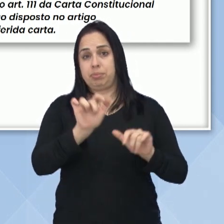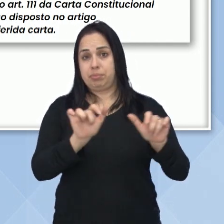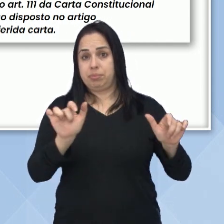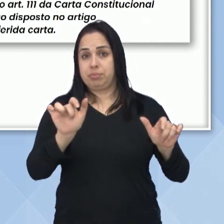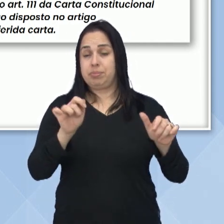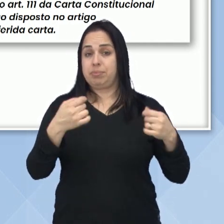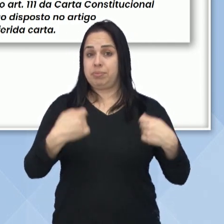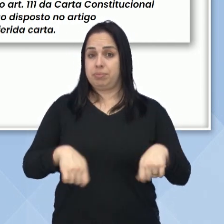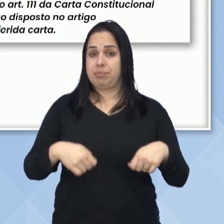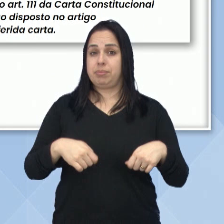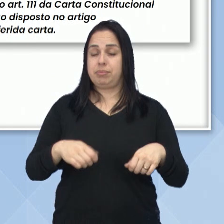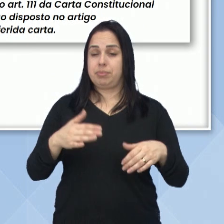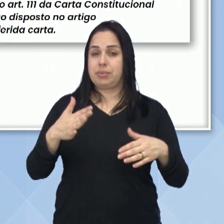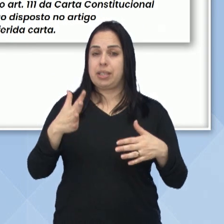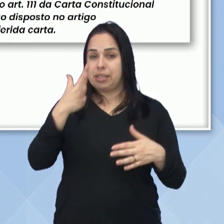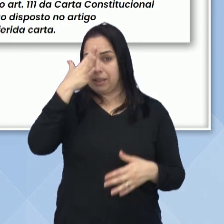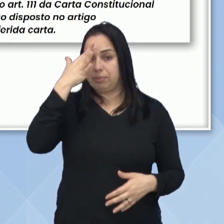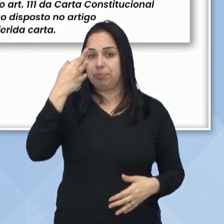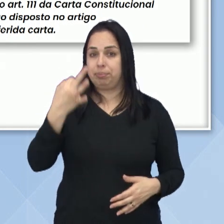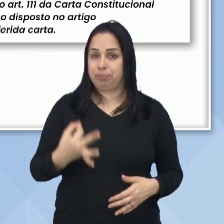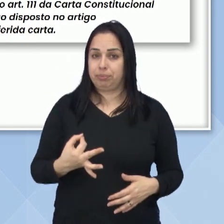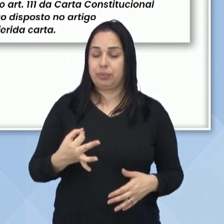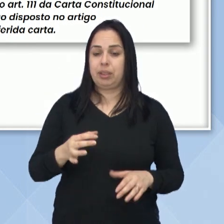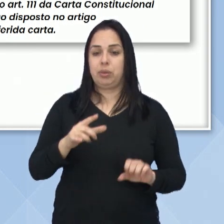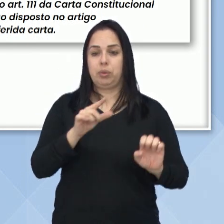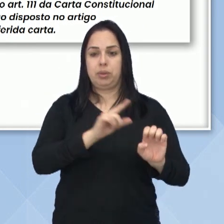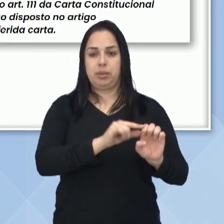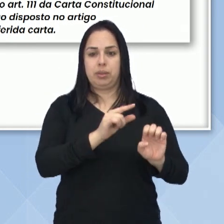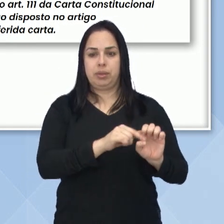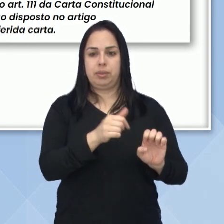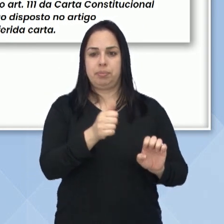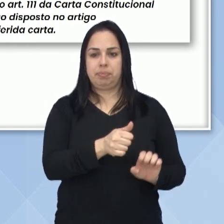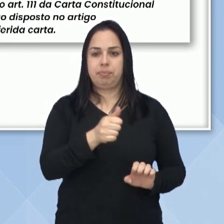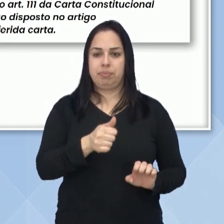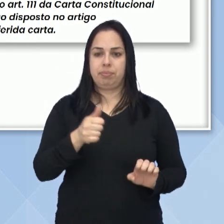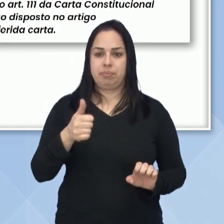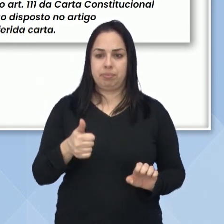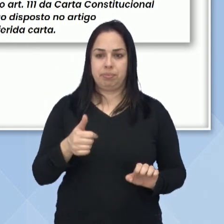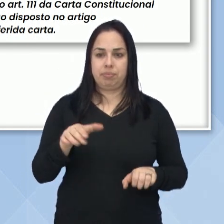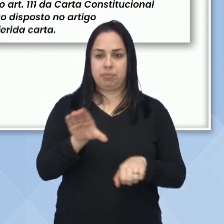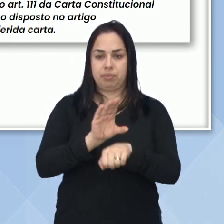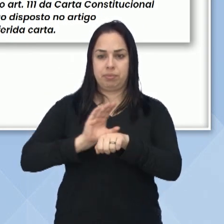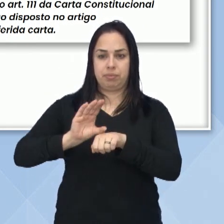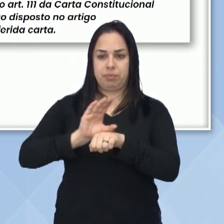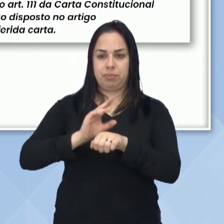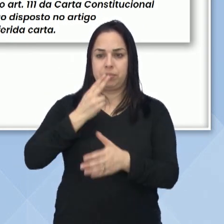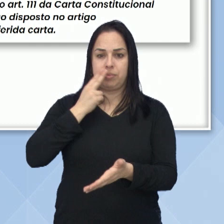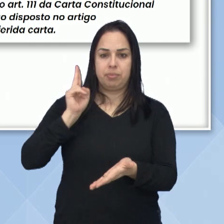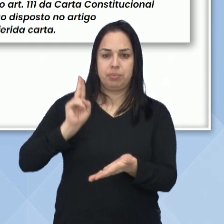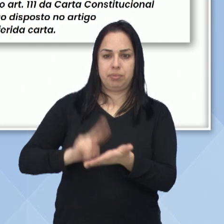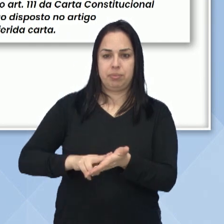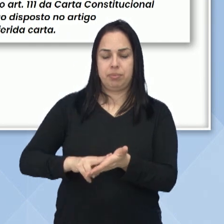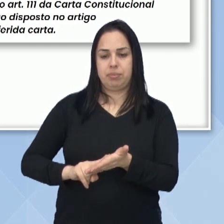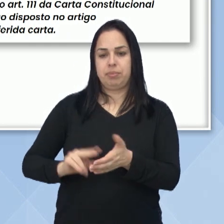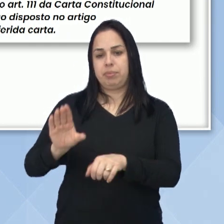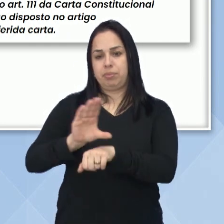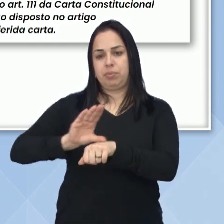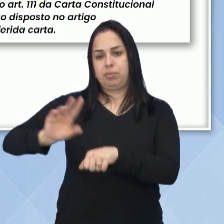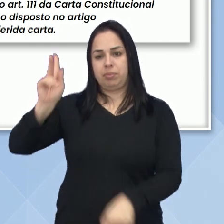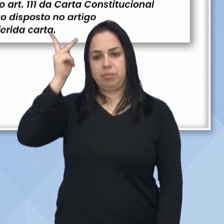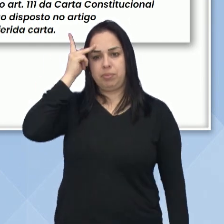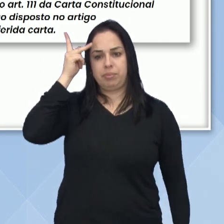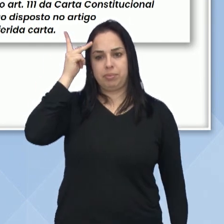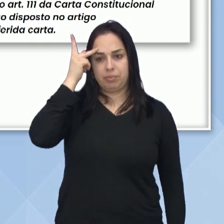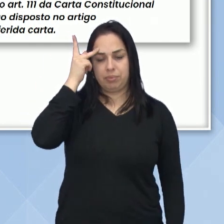estão preconizados no artigo 111 da Carta Constitucional Paulista,